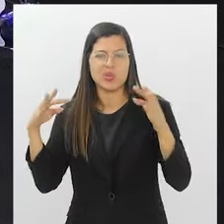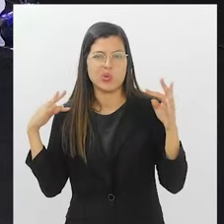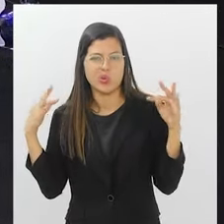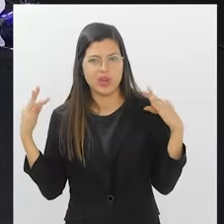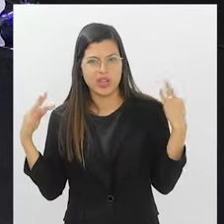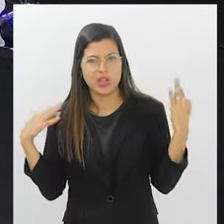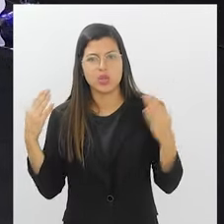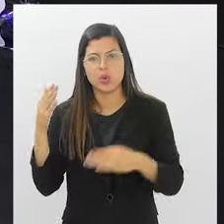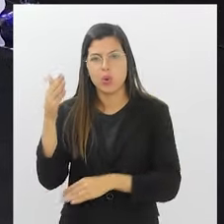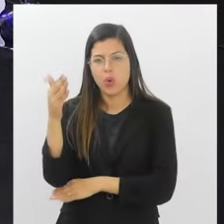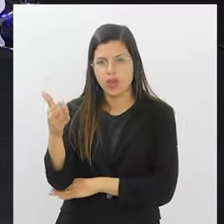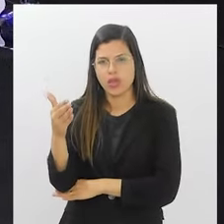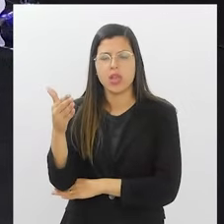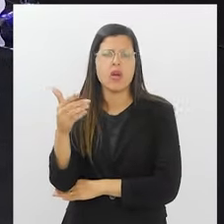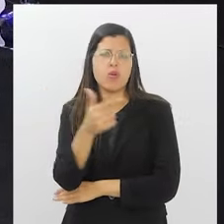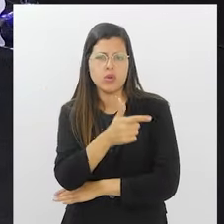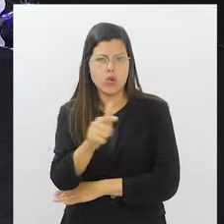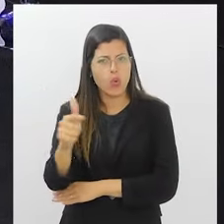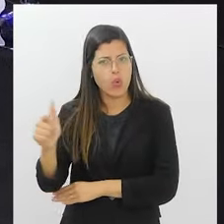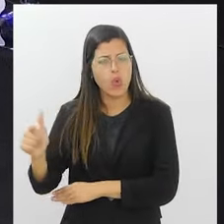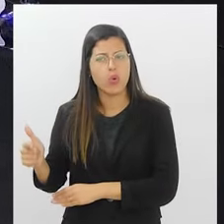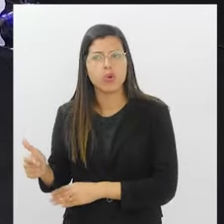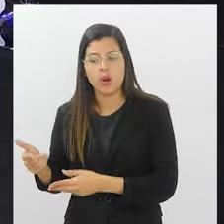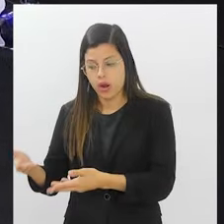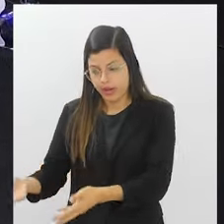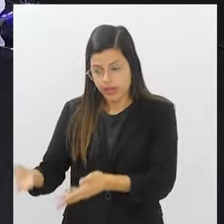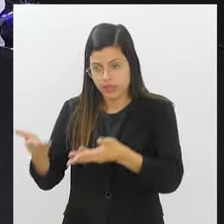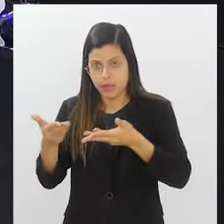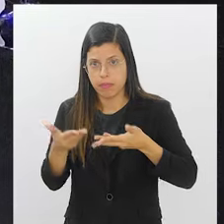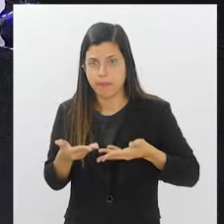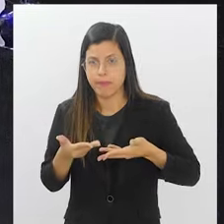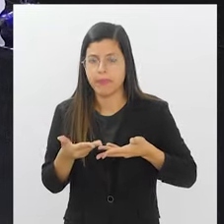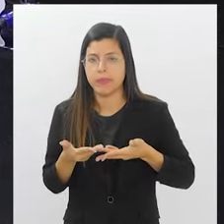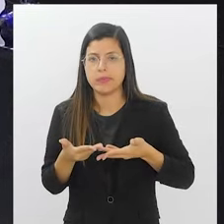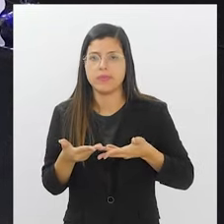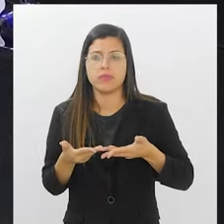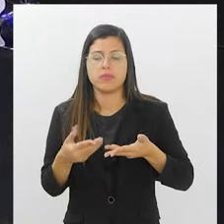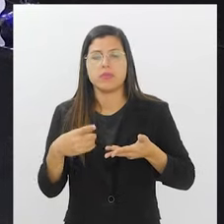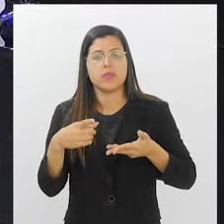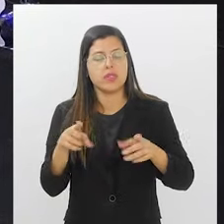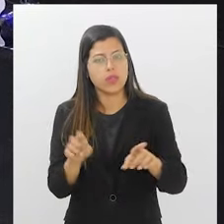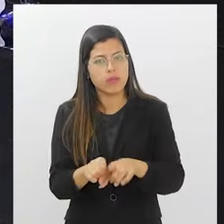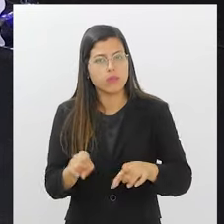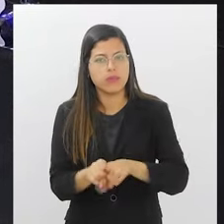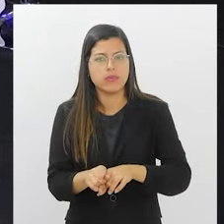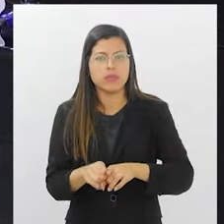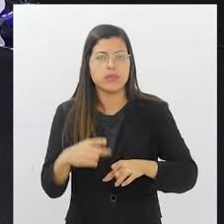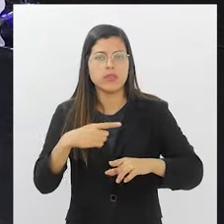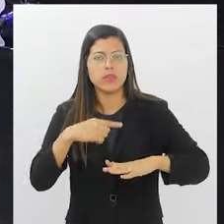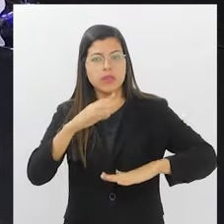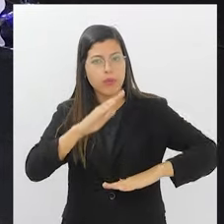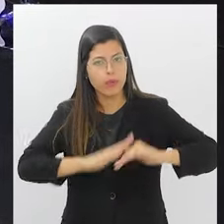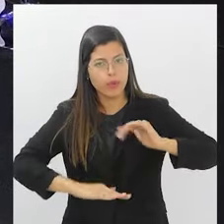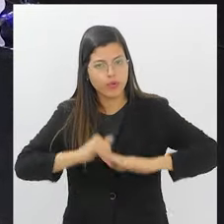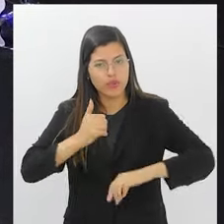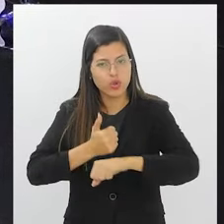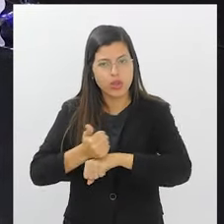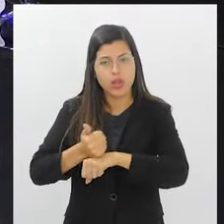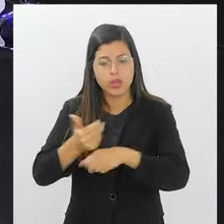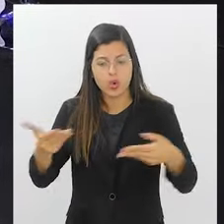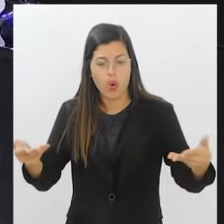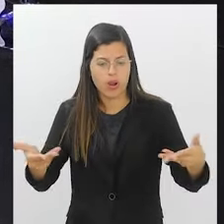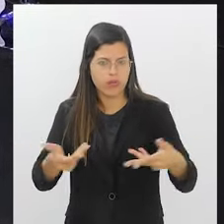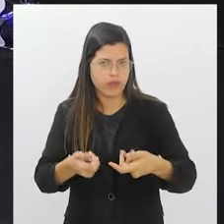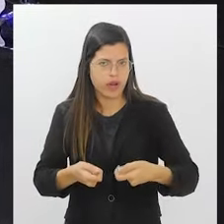né? Em hotelaria e similares também, para receber, né? E para ter profissionais